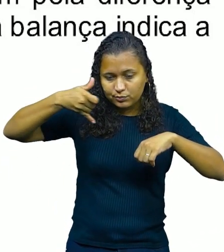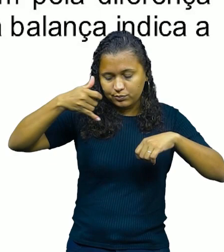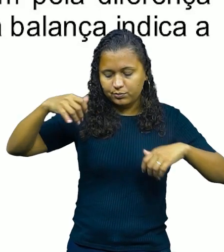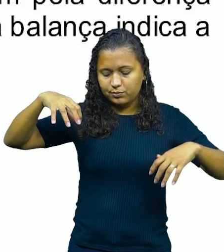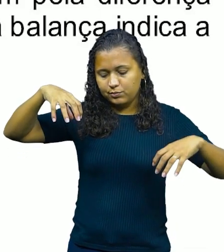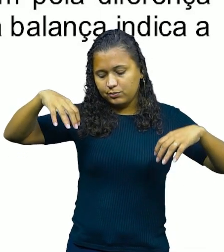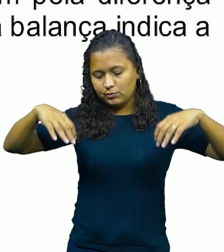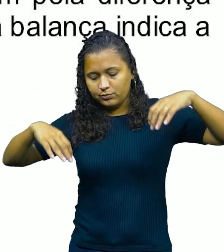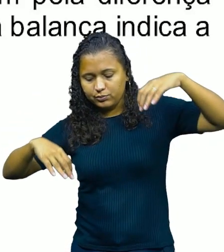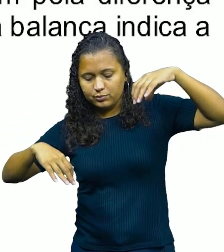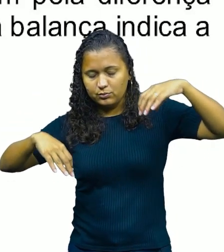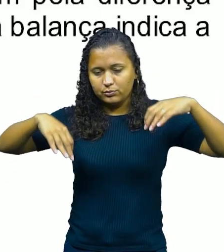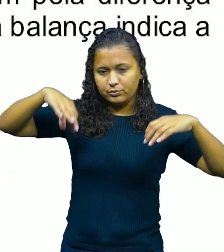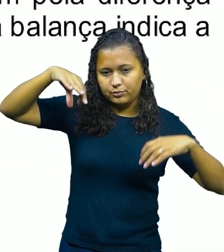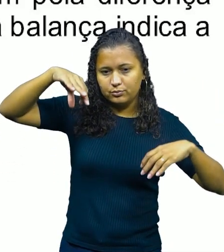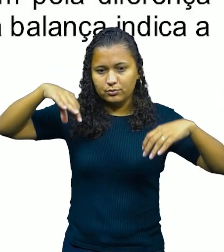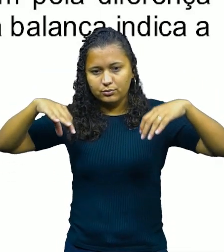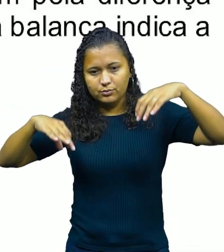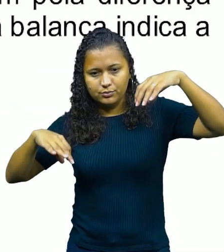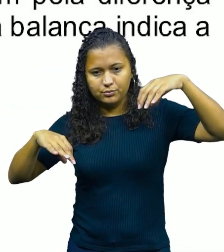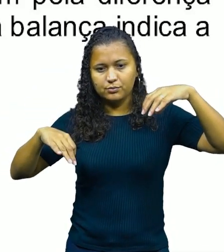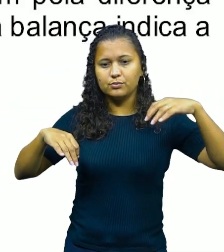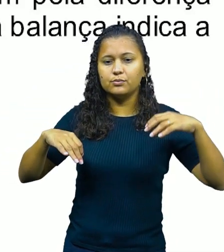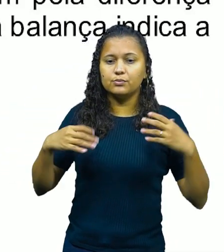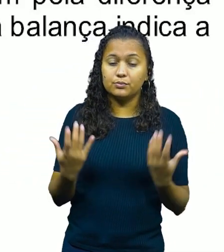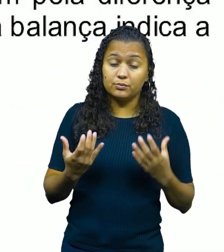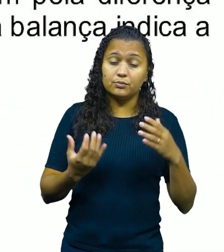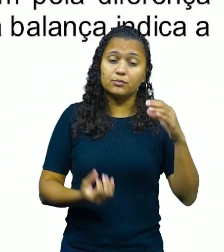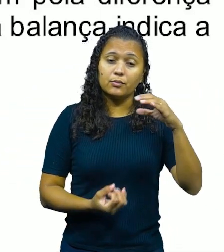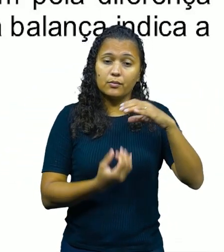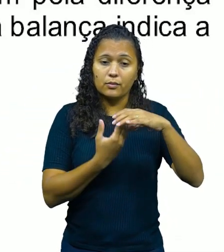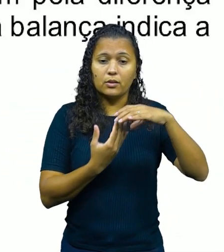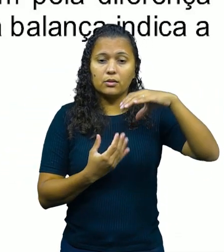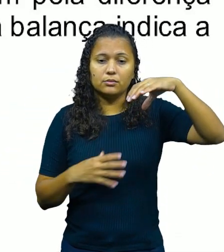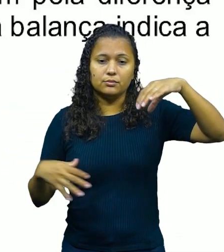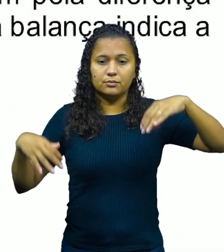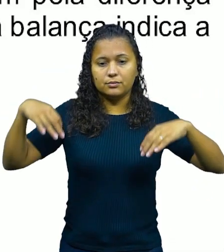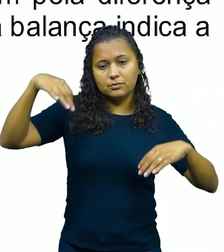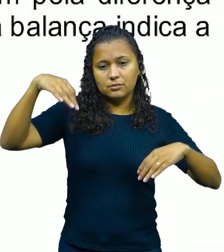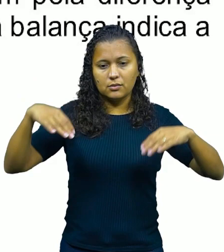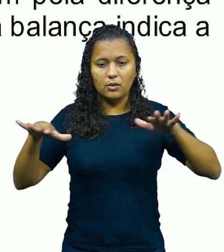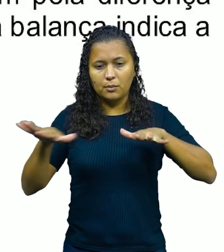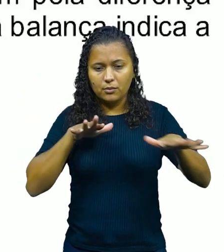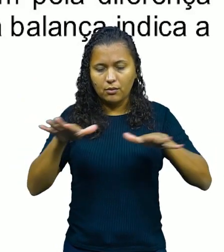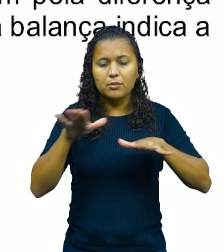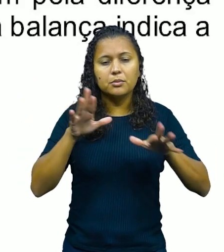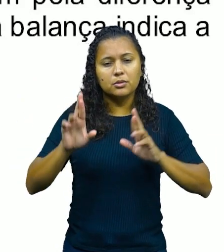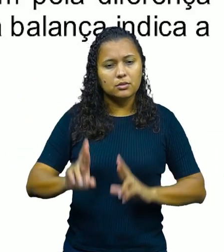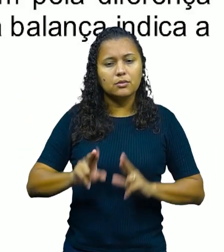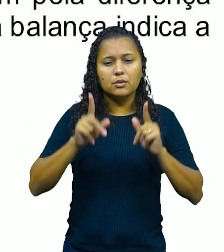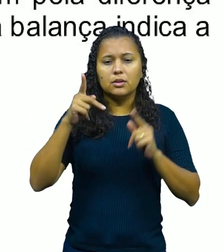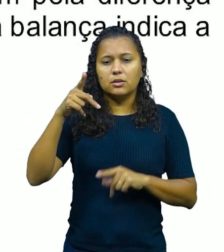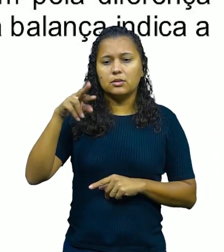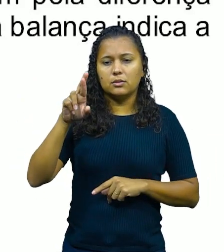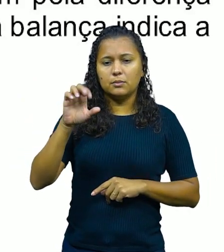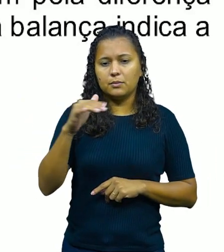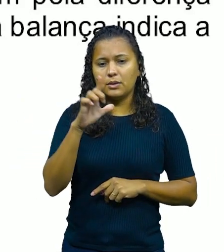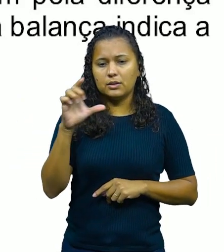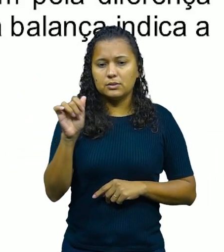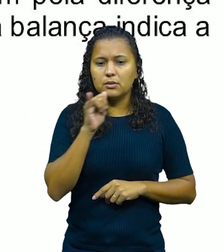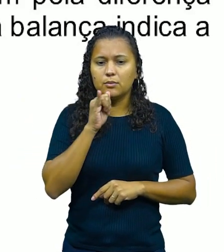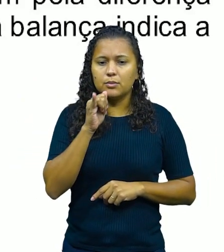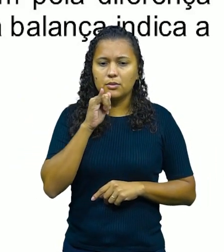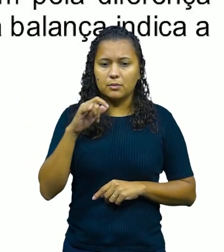As pressões são admitidas no interior de ambos as campanulas, que se movem pela diferença entre suas pressões.